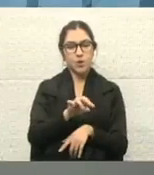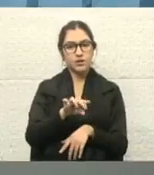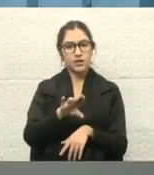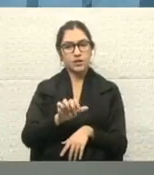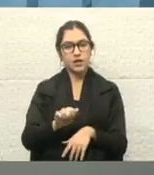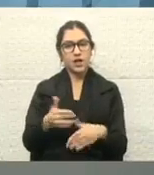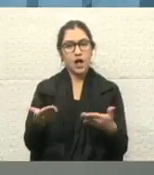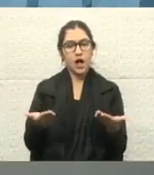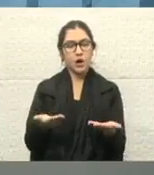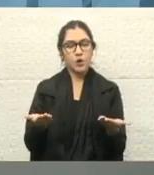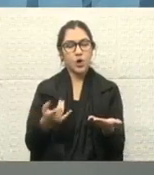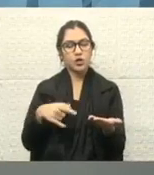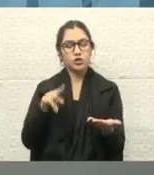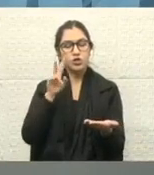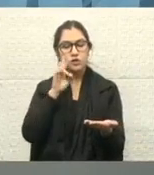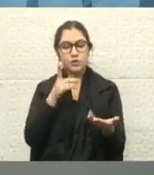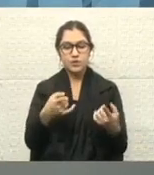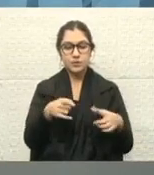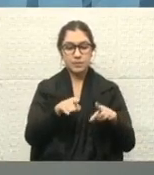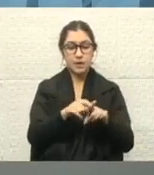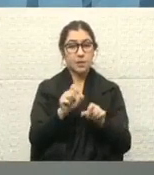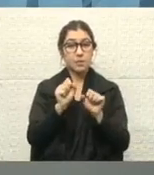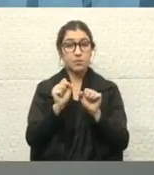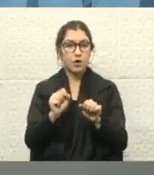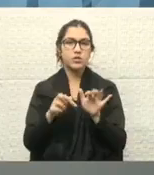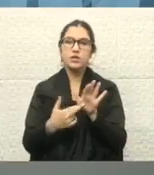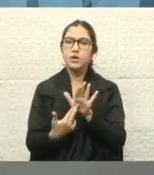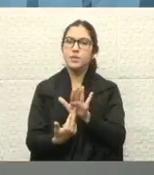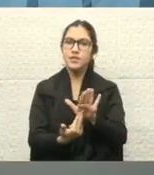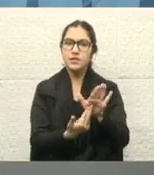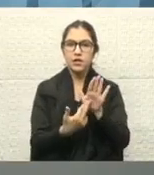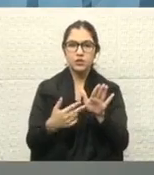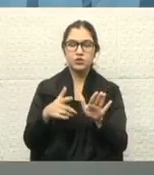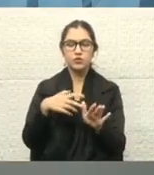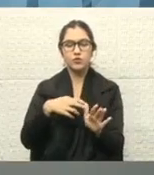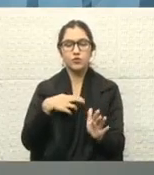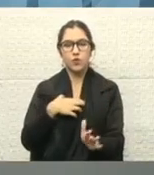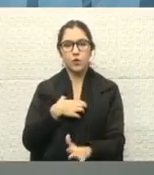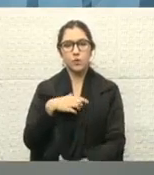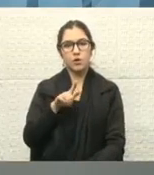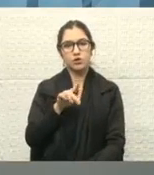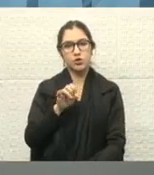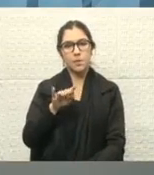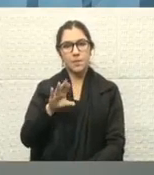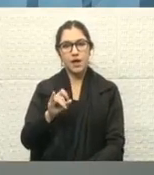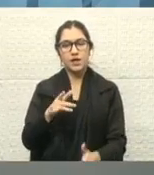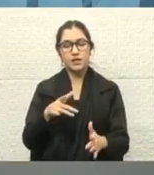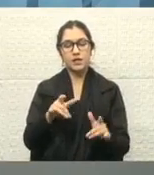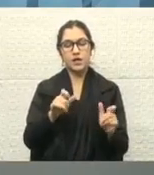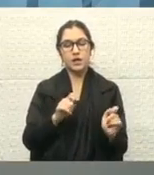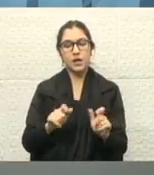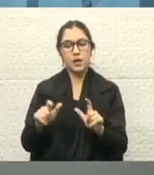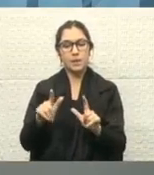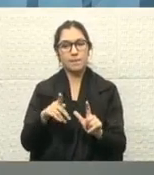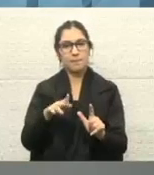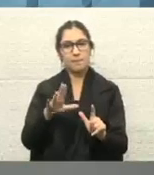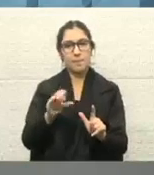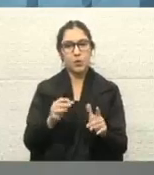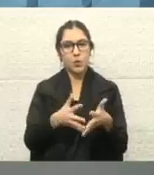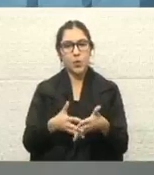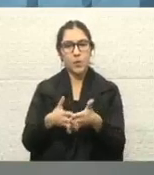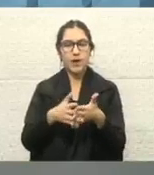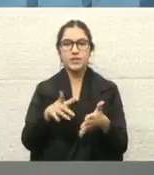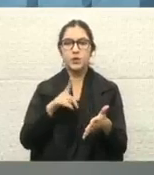agora nós vimos que os pares ordenados podem ser representados geometricamente no plano complexo. Então, o plano